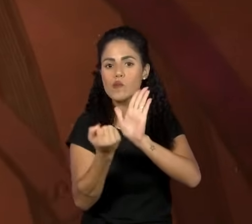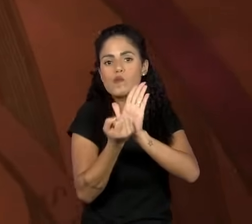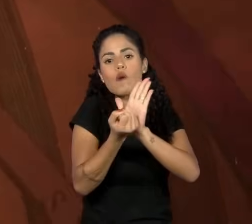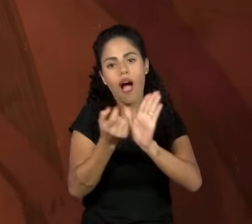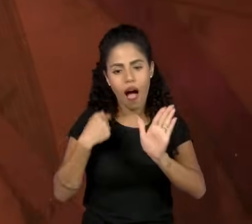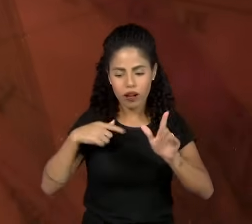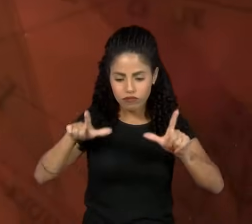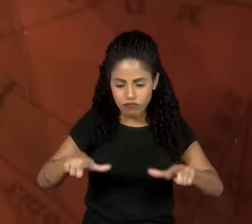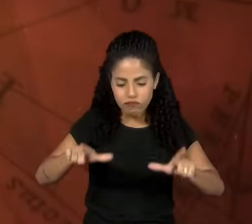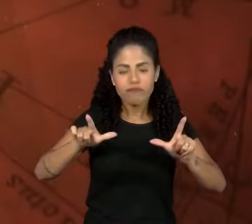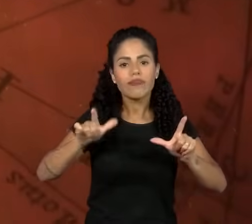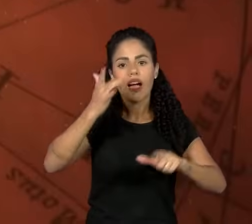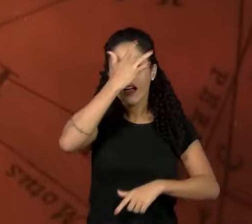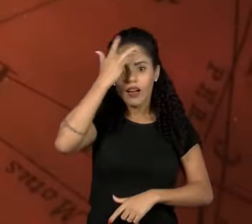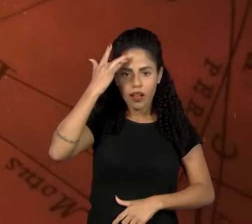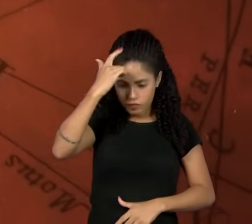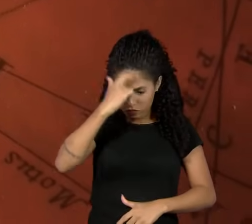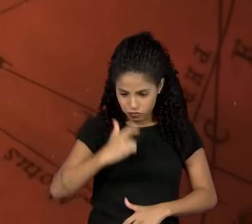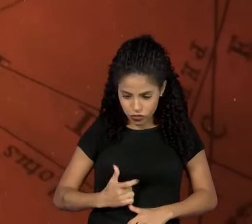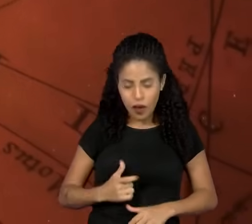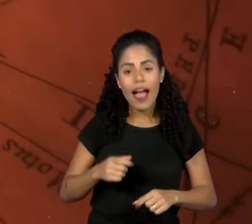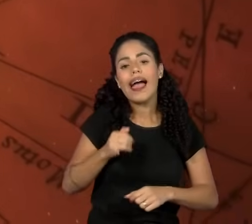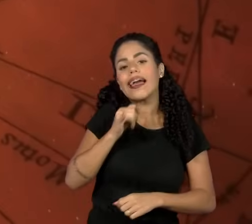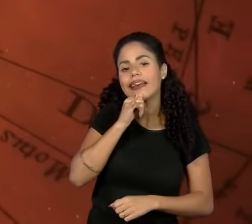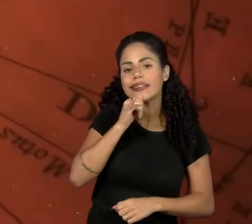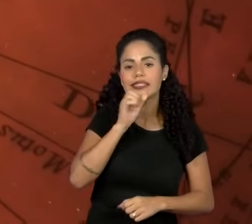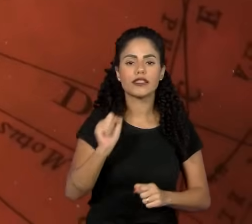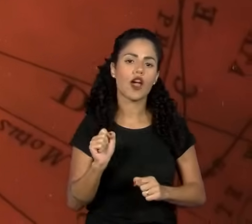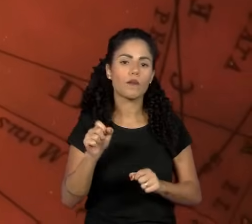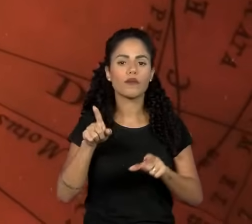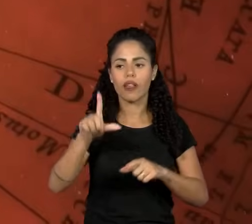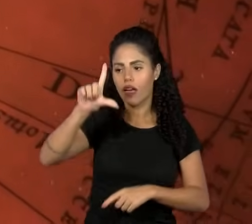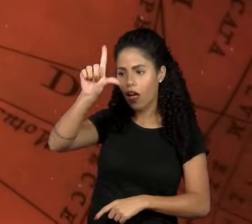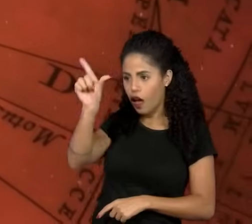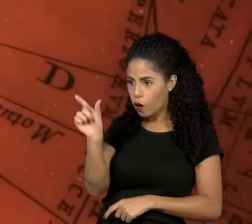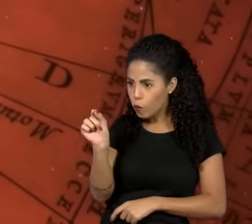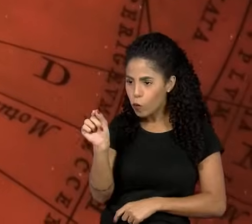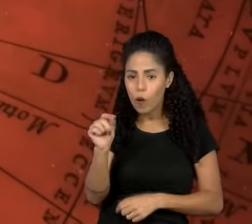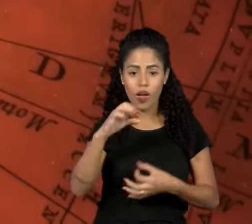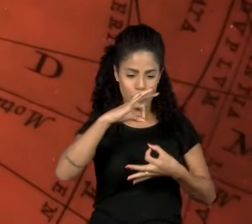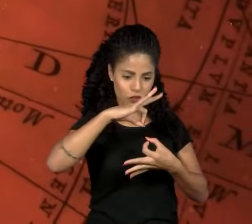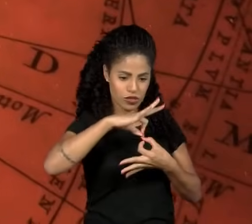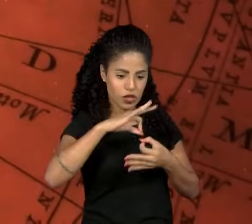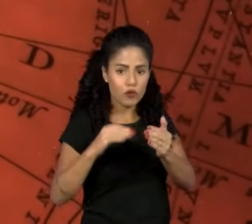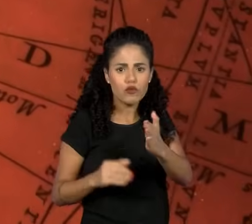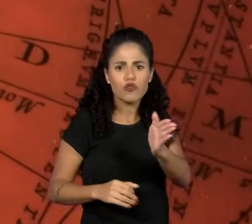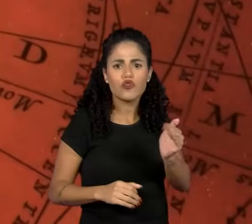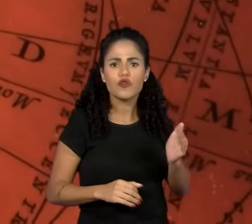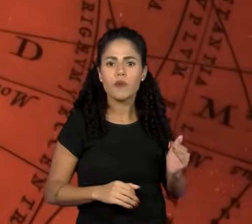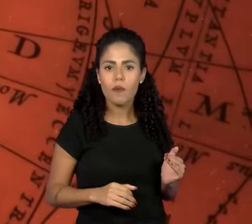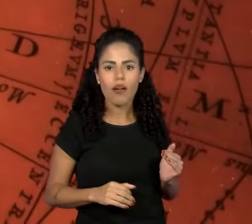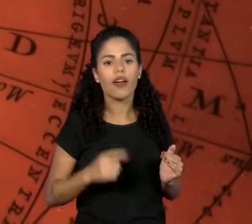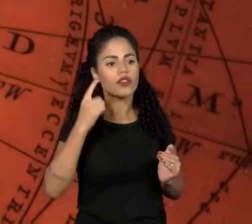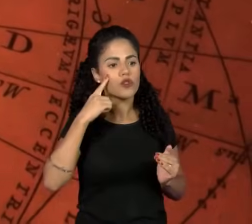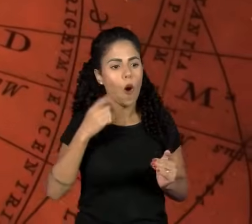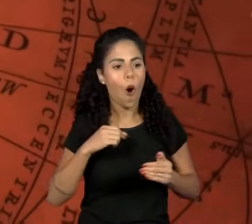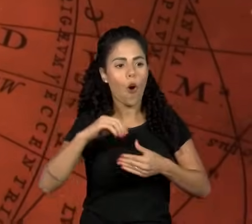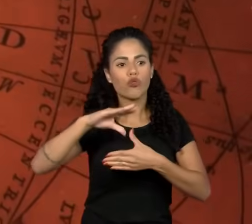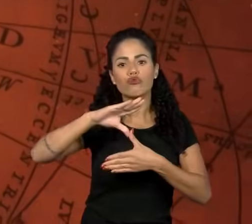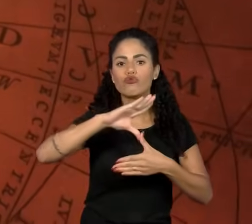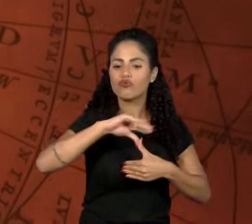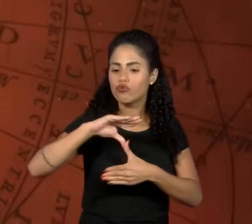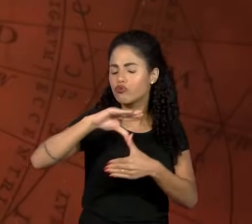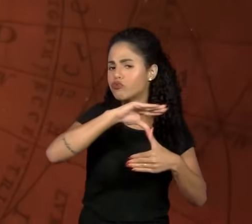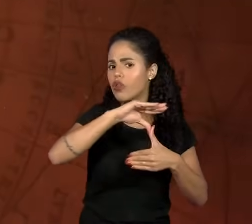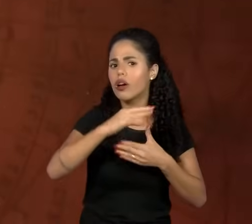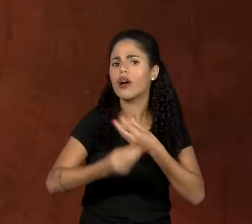por exemplo, a pessoa tem a Lua no signo de Peixes. Quando ela nasceu, a Lua estava no signo de Peixes, então isso